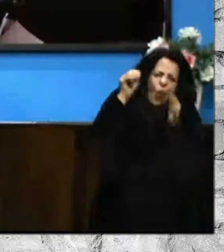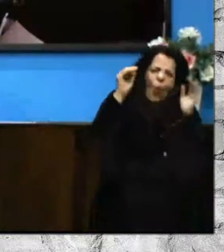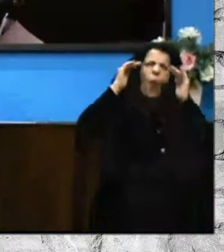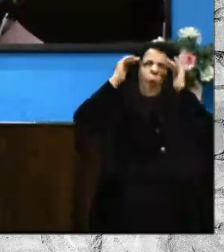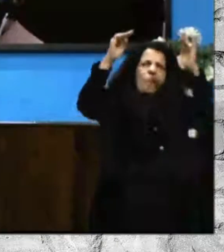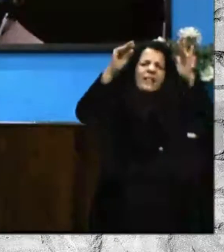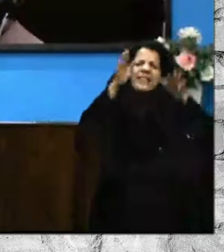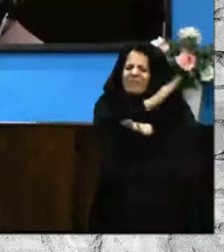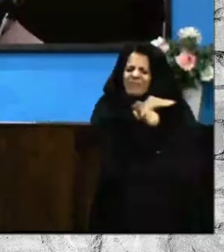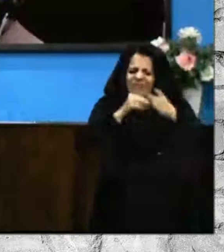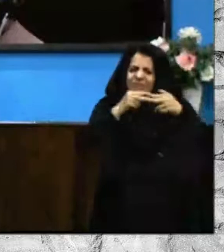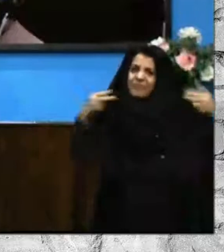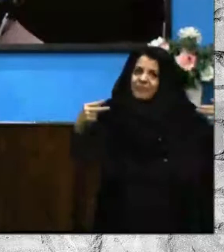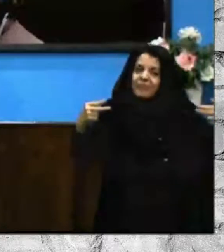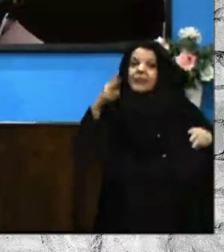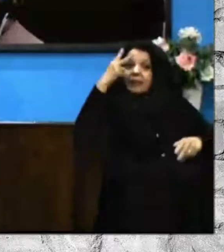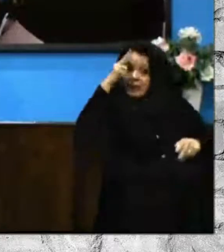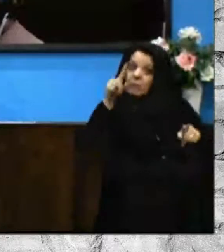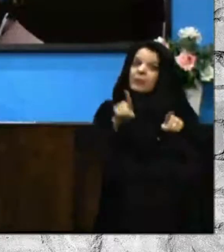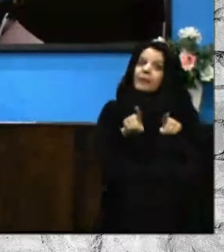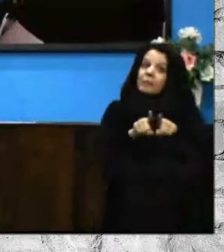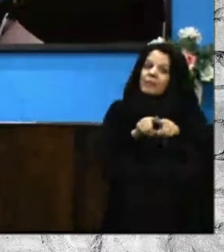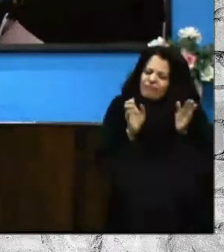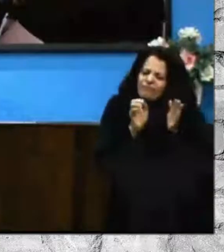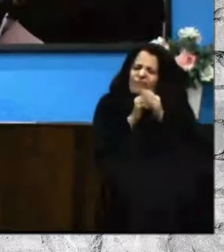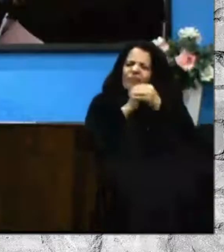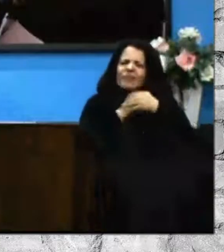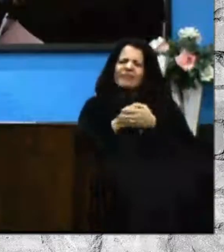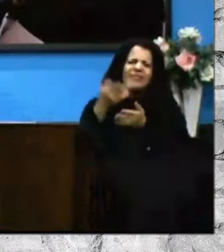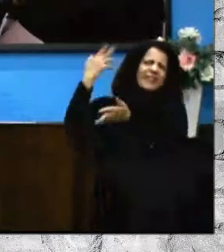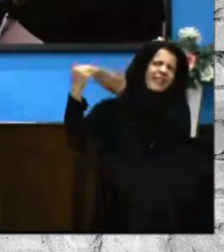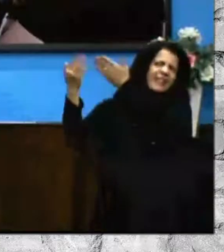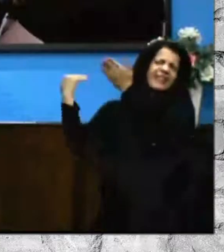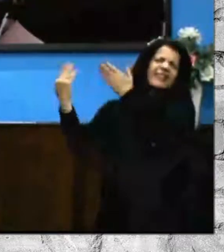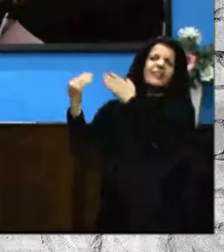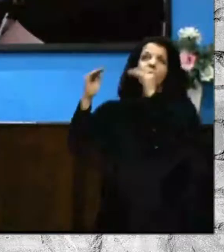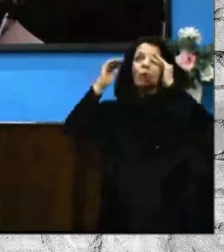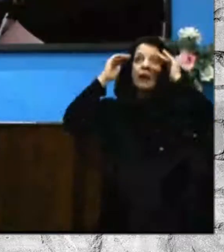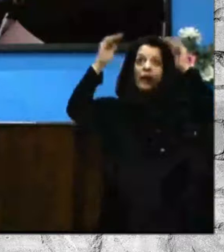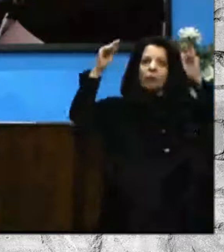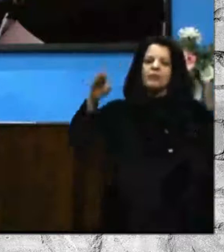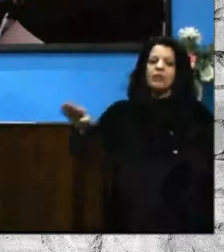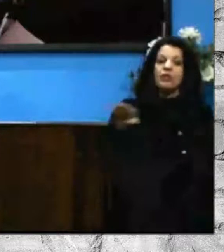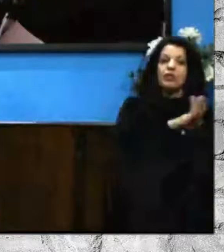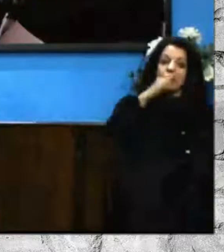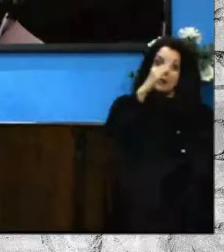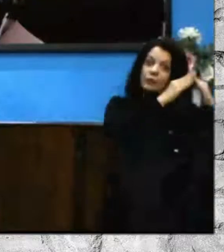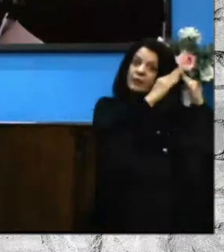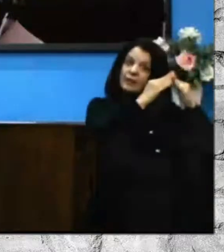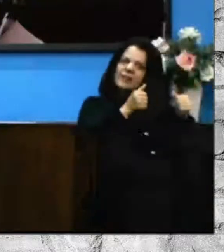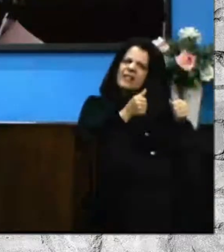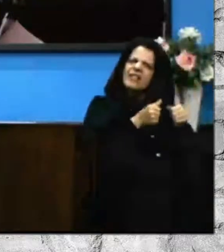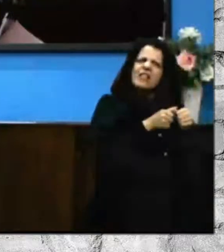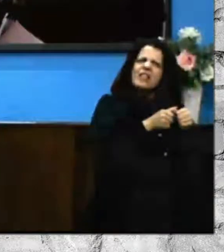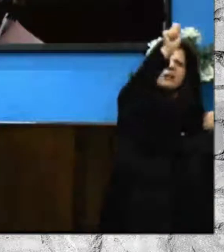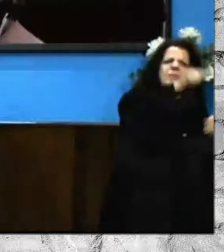obediência plena. E vale lembrar que o refúgio naquela ocasião era obedecer entrando na sua casa e passando o